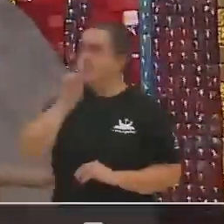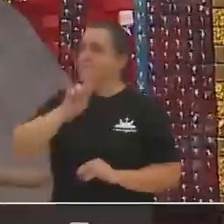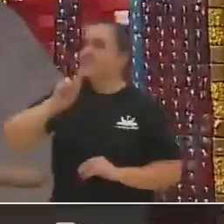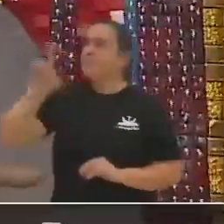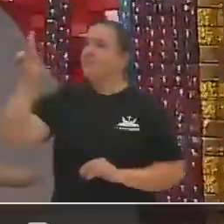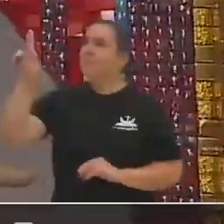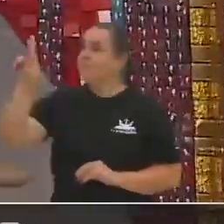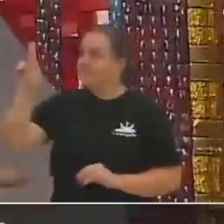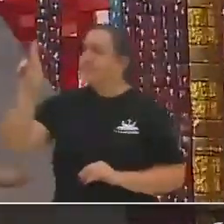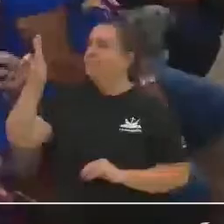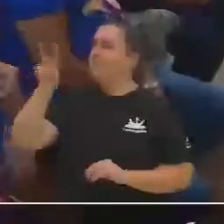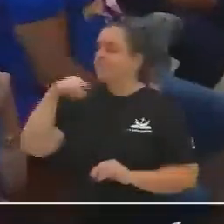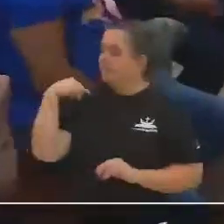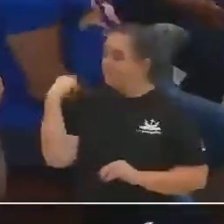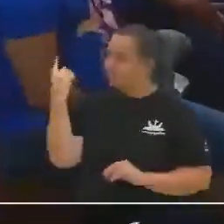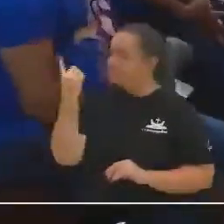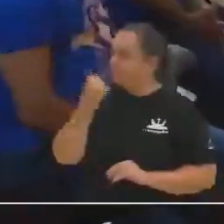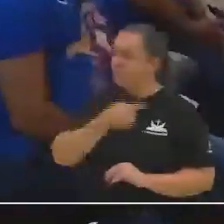firmastes.